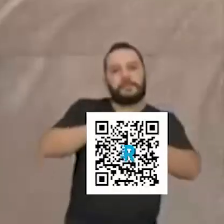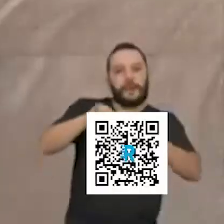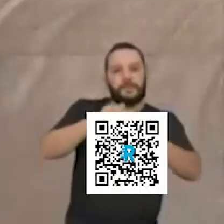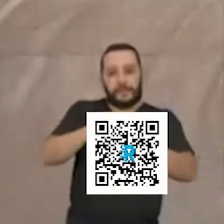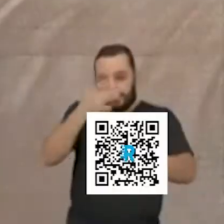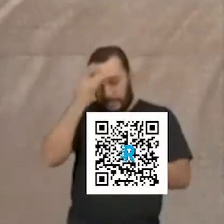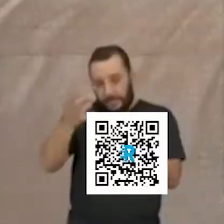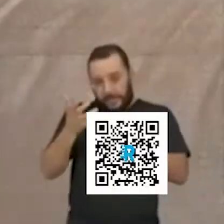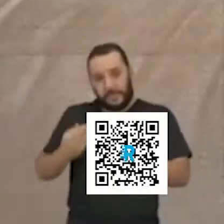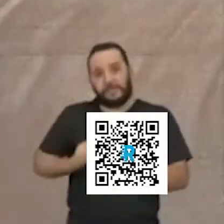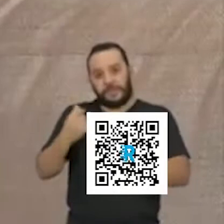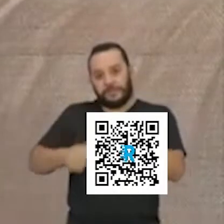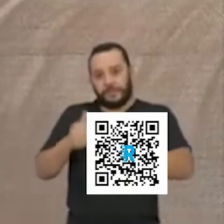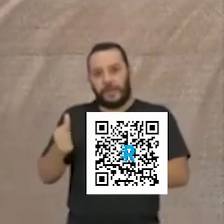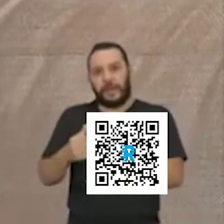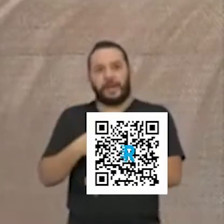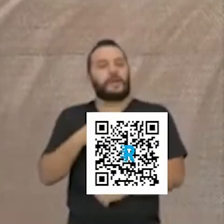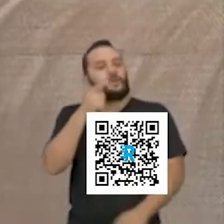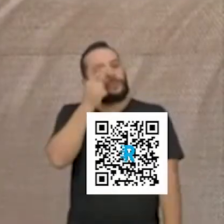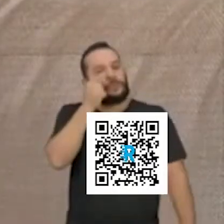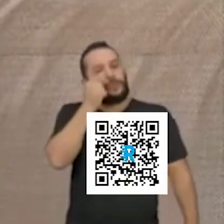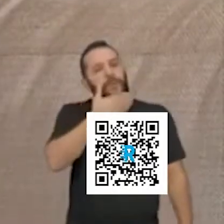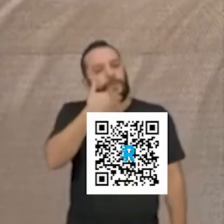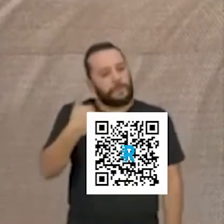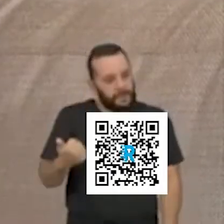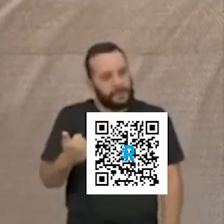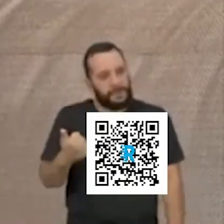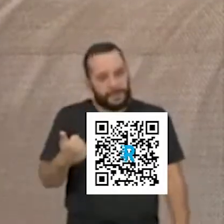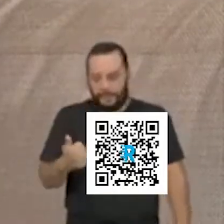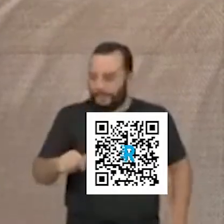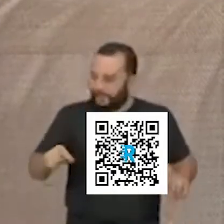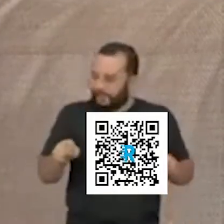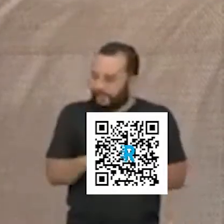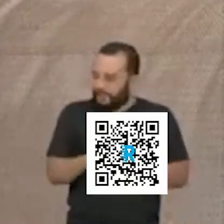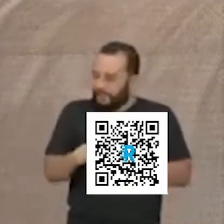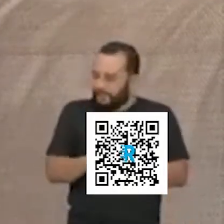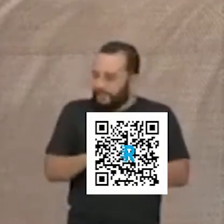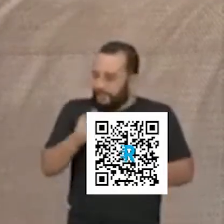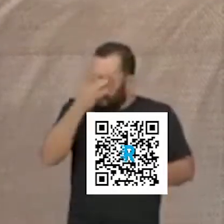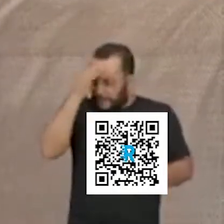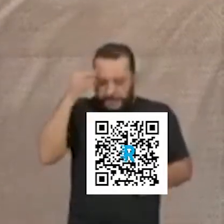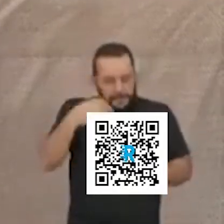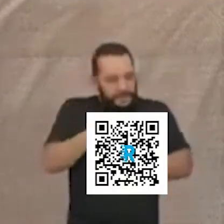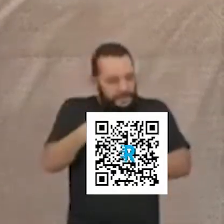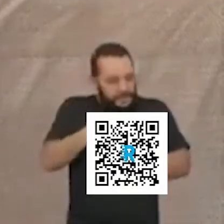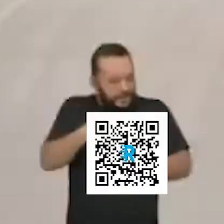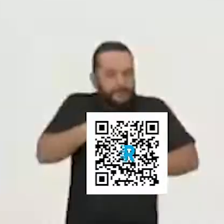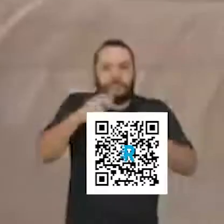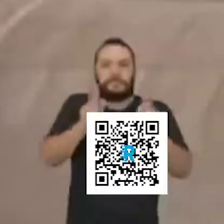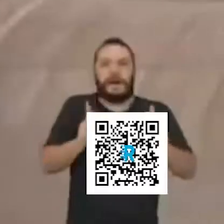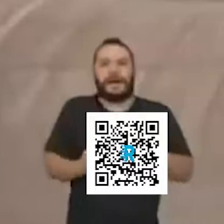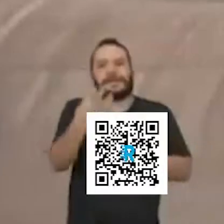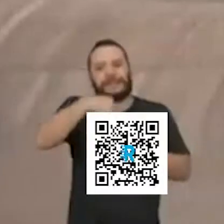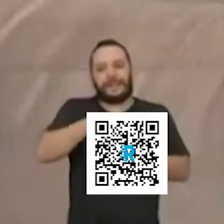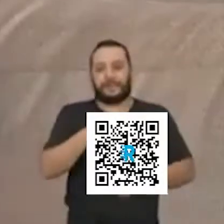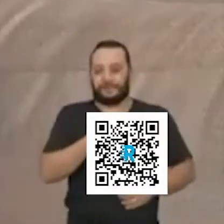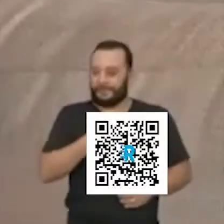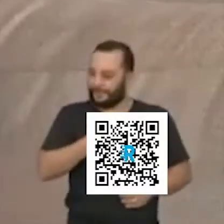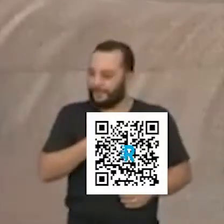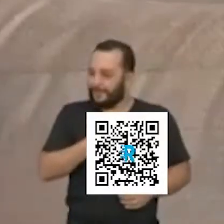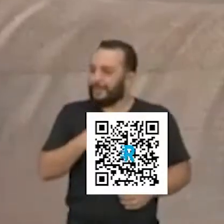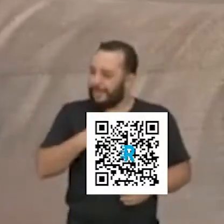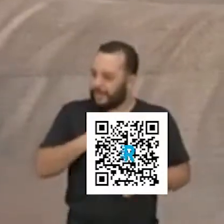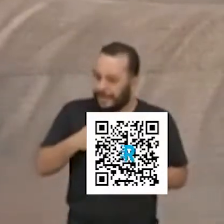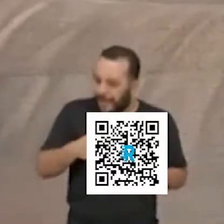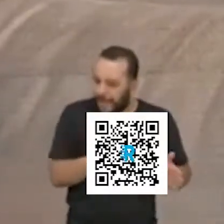sono melhorou, aquela plenitude, né, que todo mundo fala, aquela sensação de paz interna e de saber que eu estou no caminho